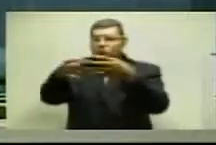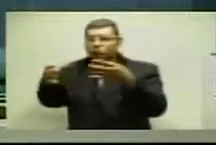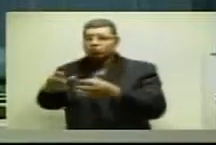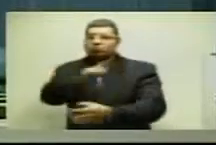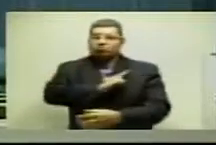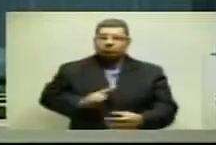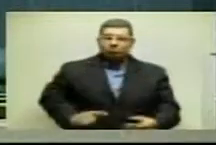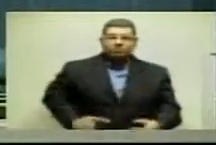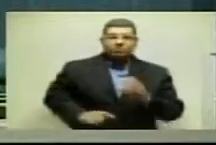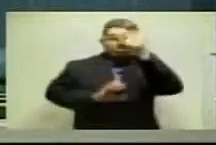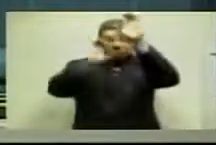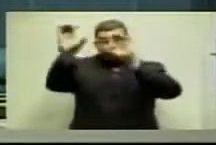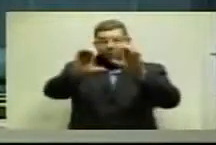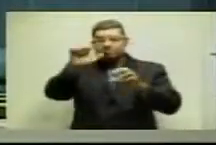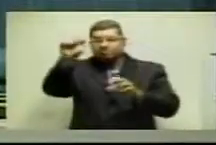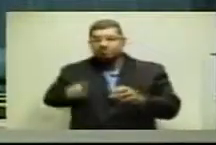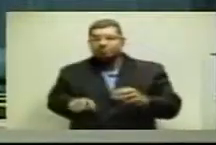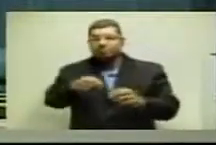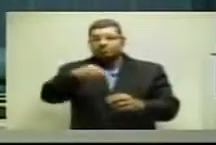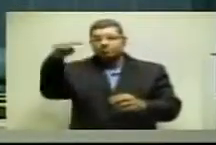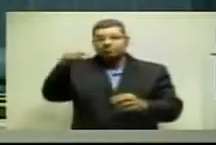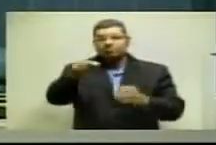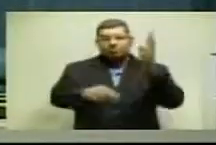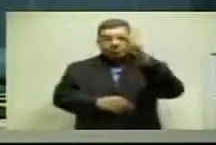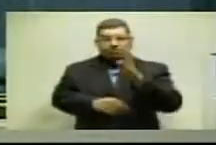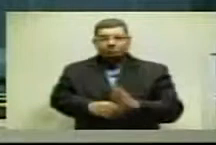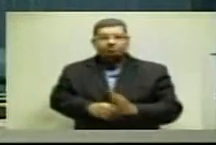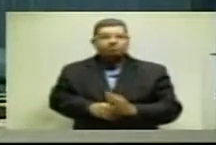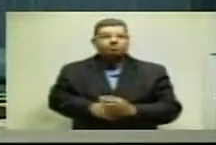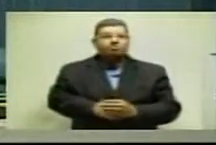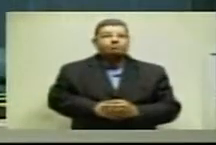de governadores da região centro-oeste e nordeste do país,